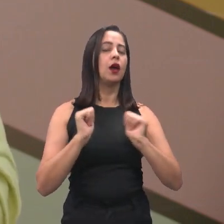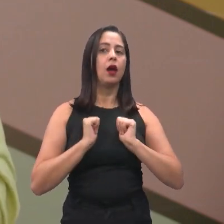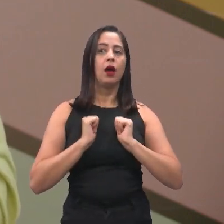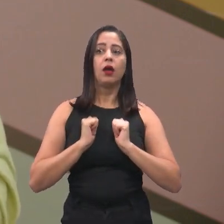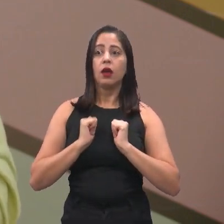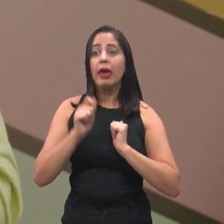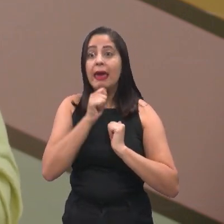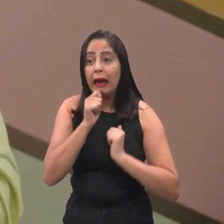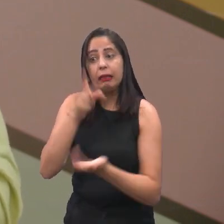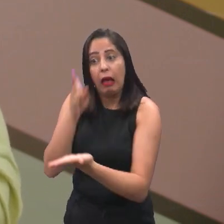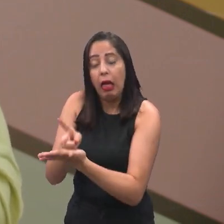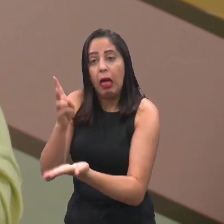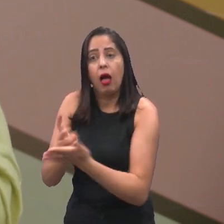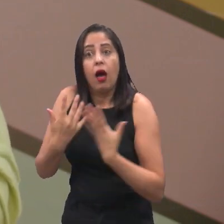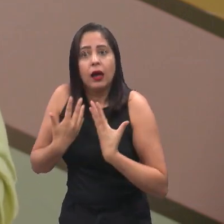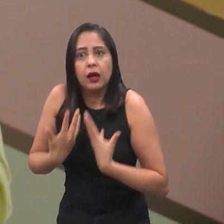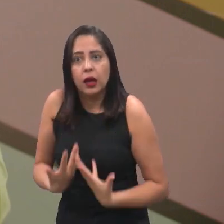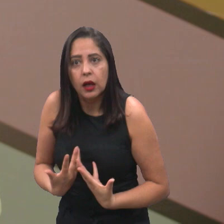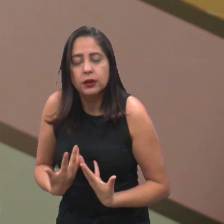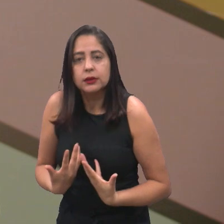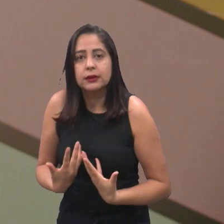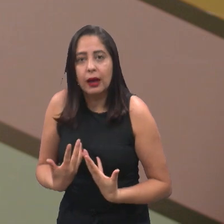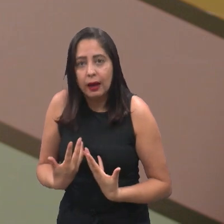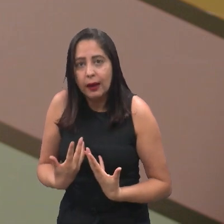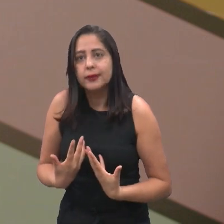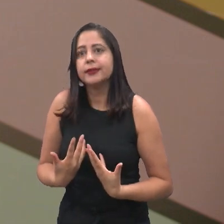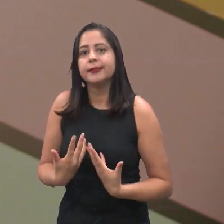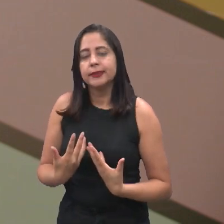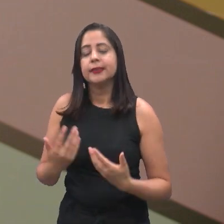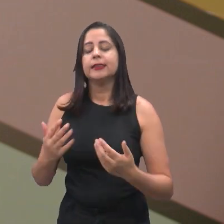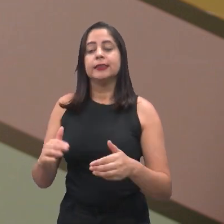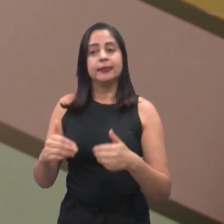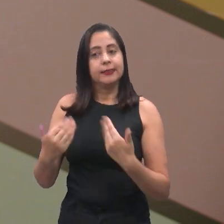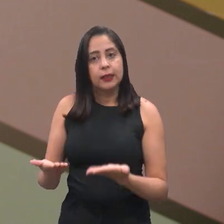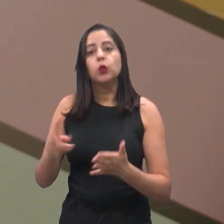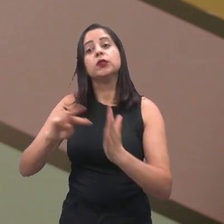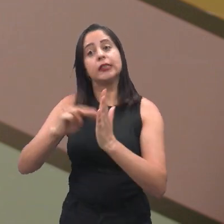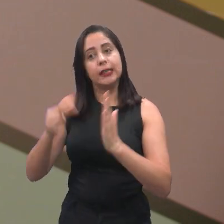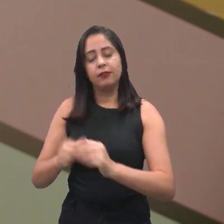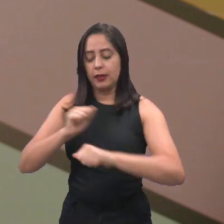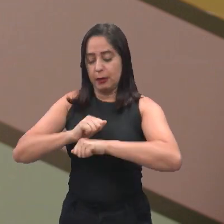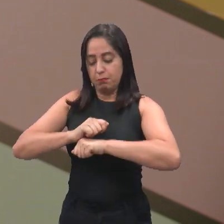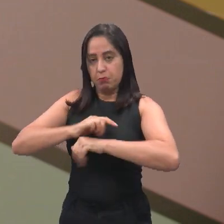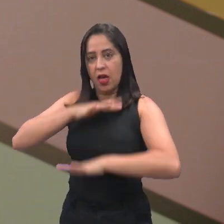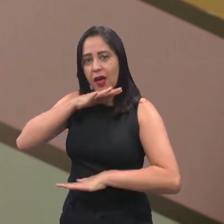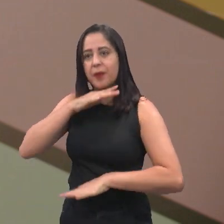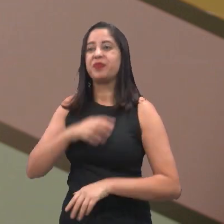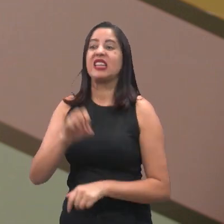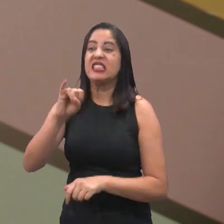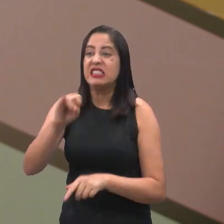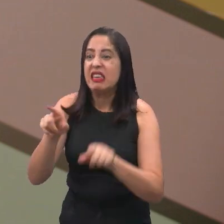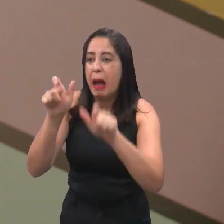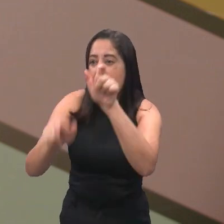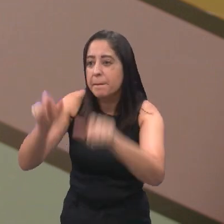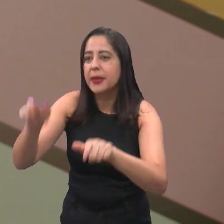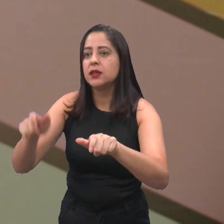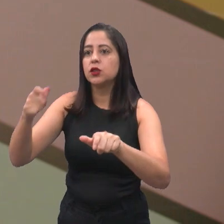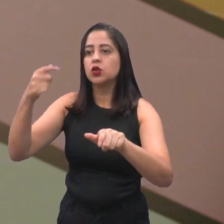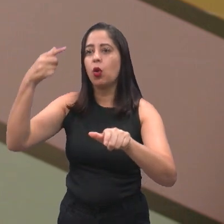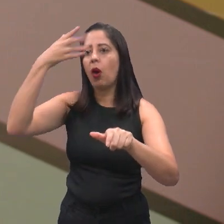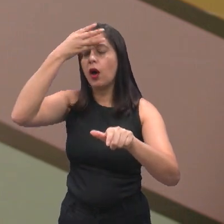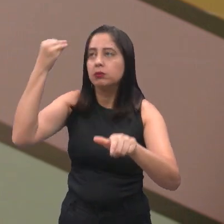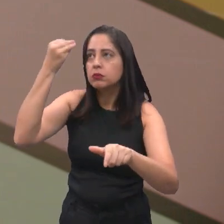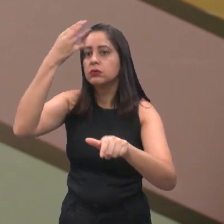essa é uma dica, é um cansaço que não é solucionado com uma boa noite de sono. Memória dificultada, sono,